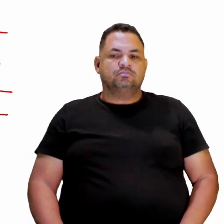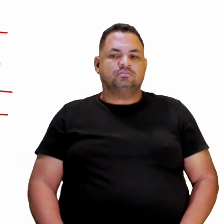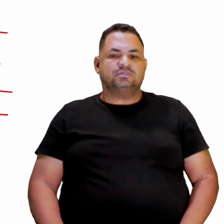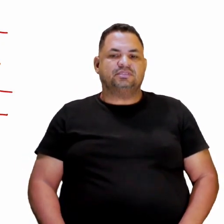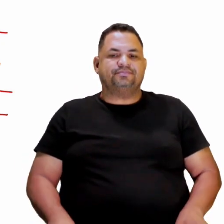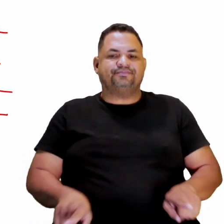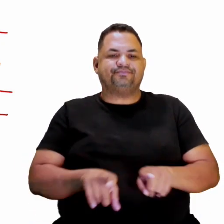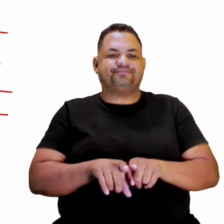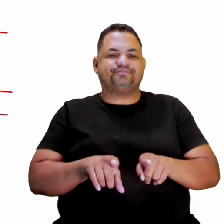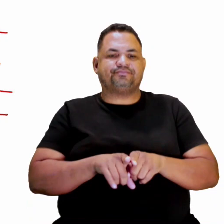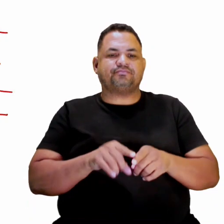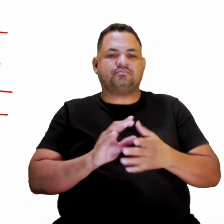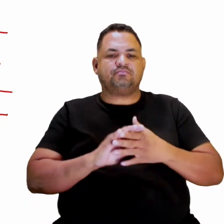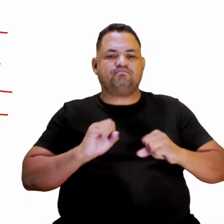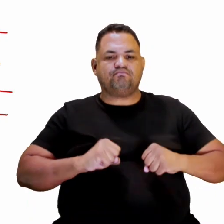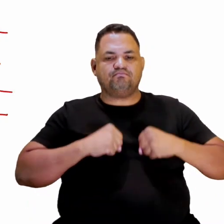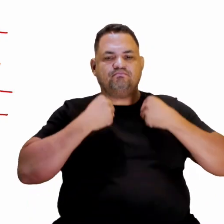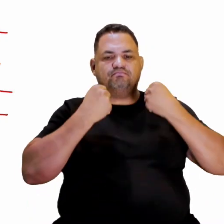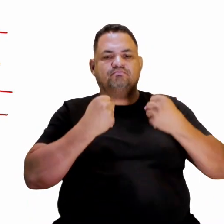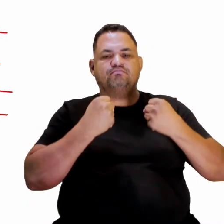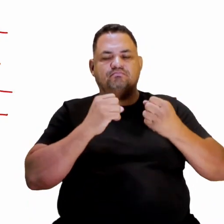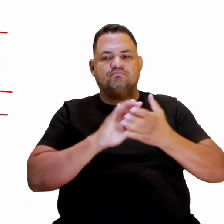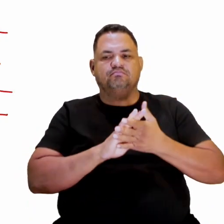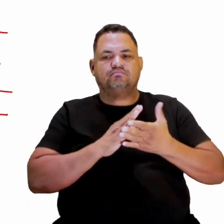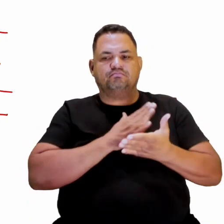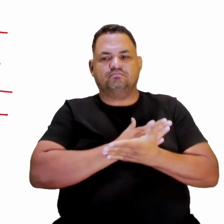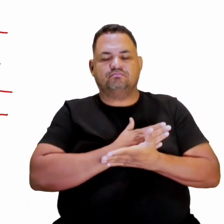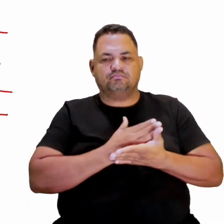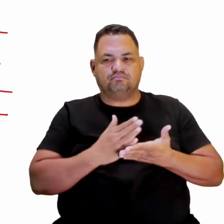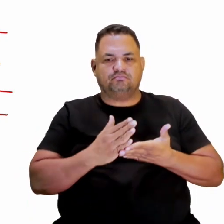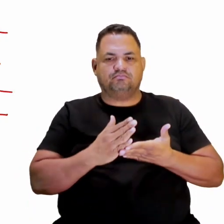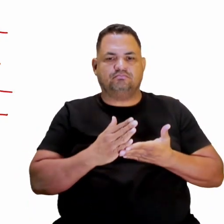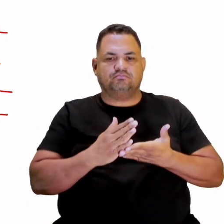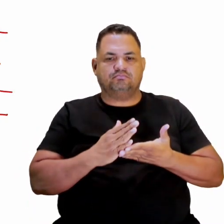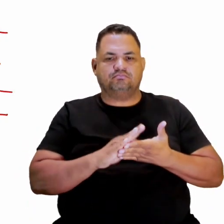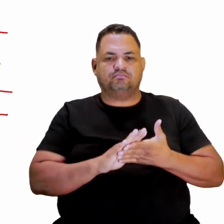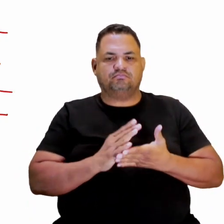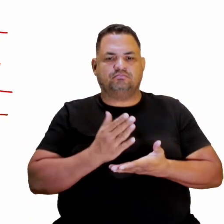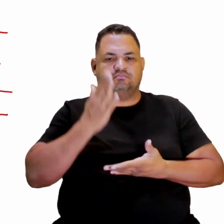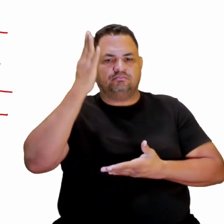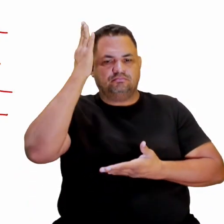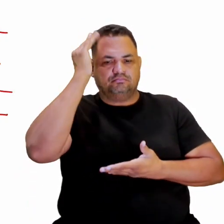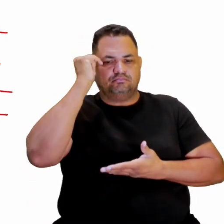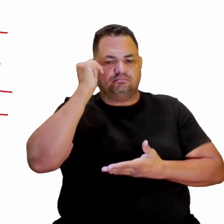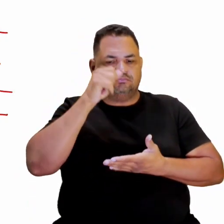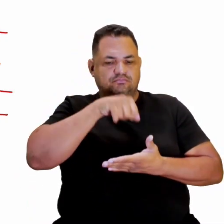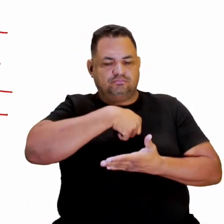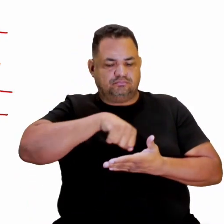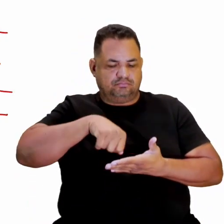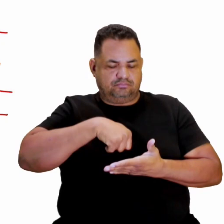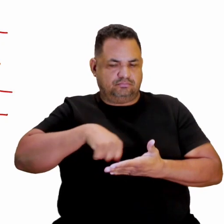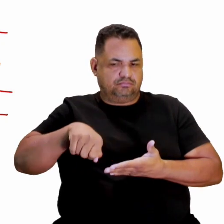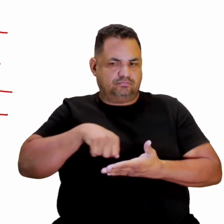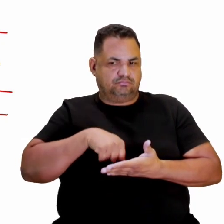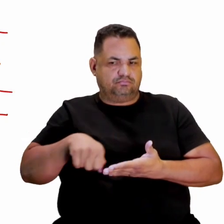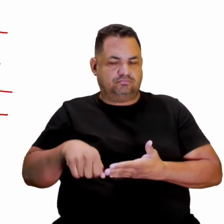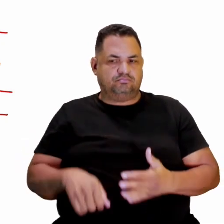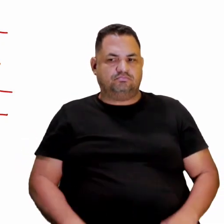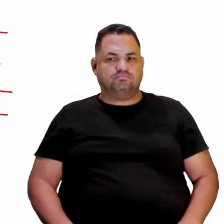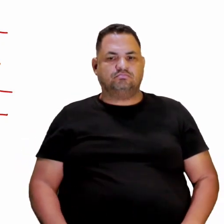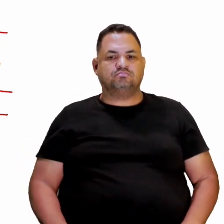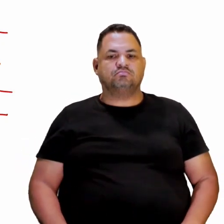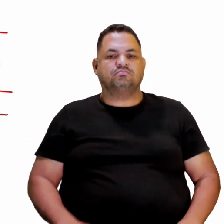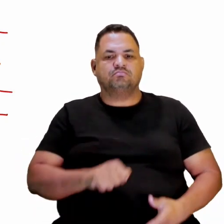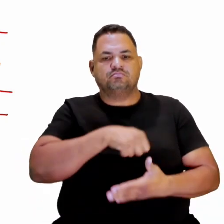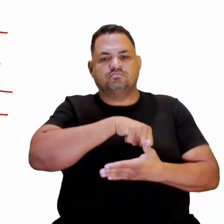Também fiz um grande esforço para começar a dominar a escrita, dominate, ou